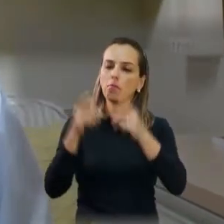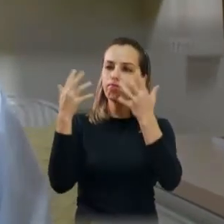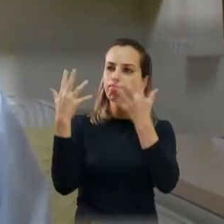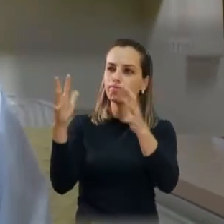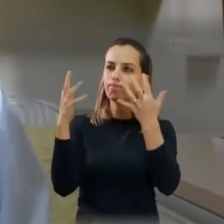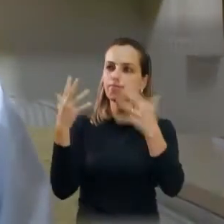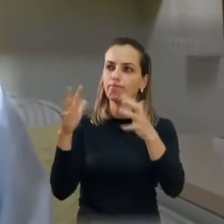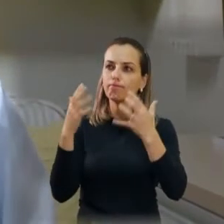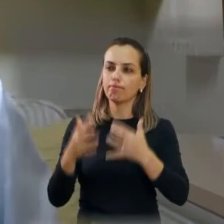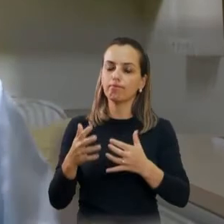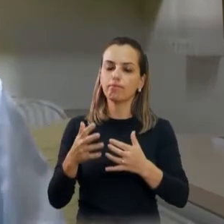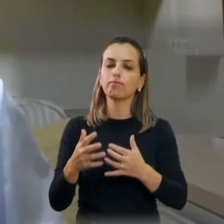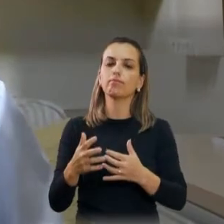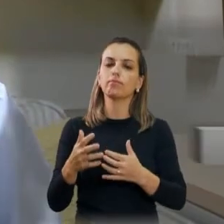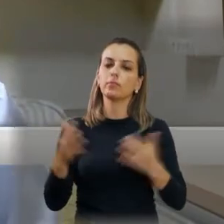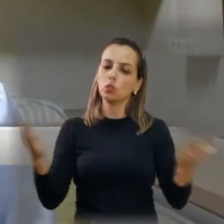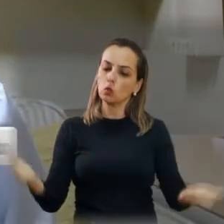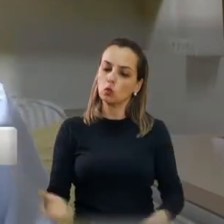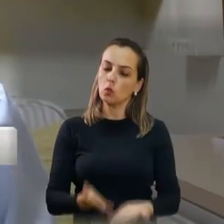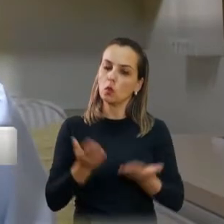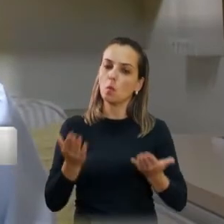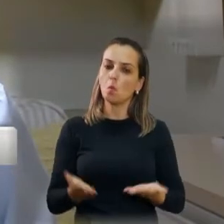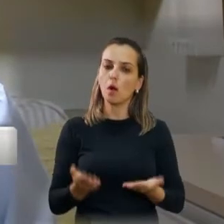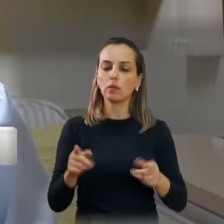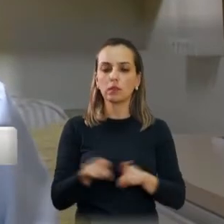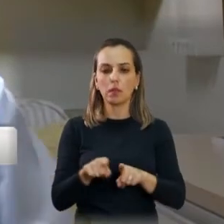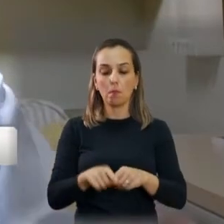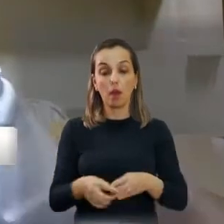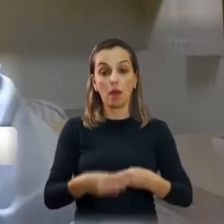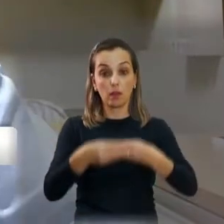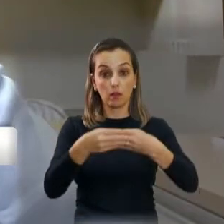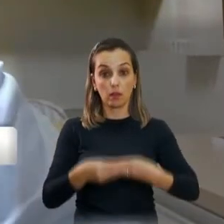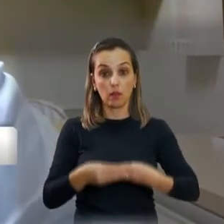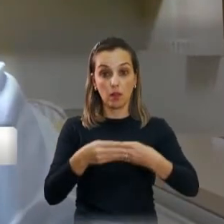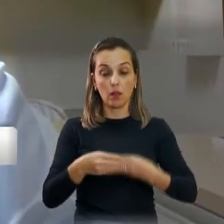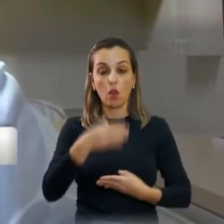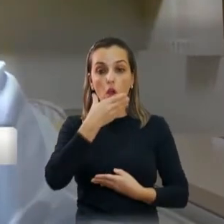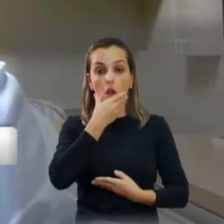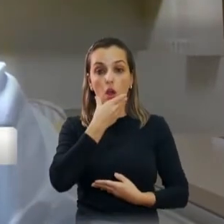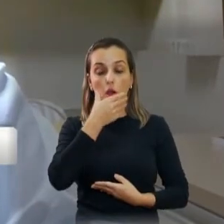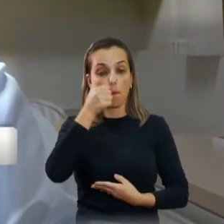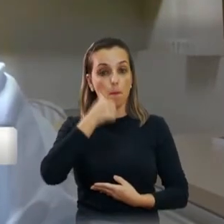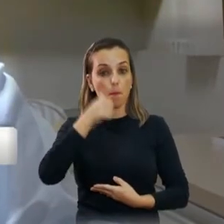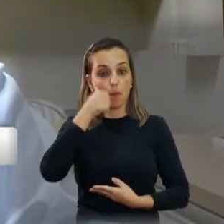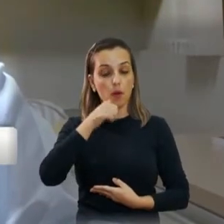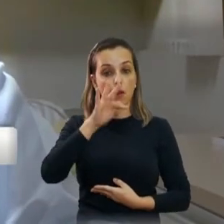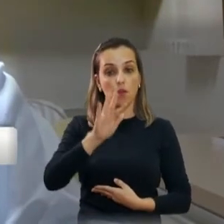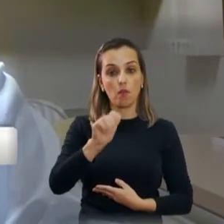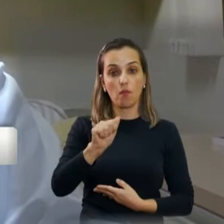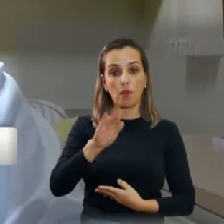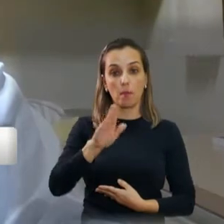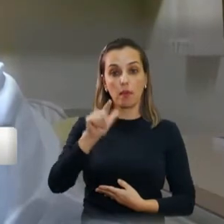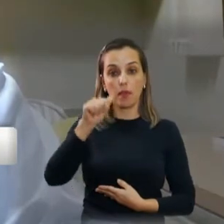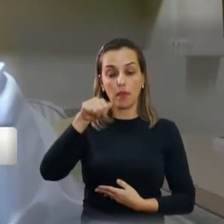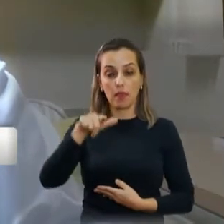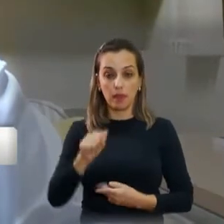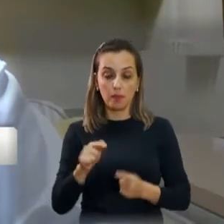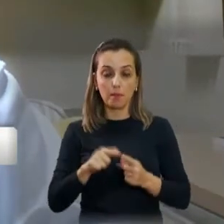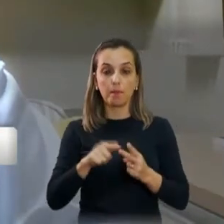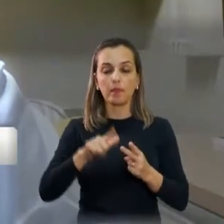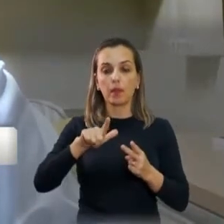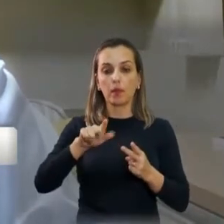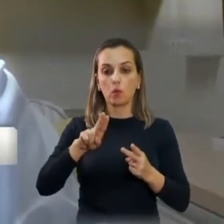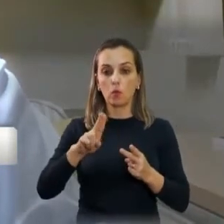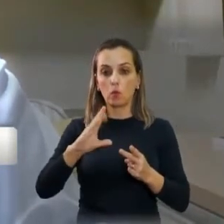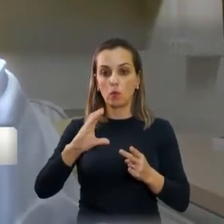iniciativa. Gostaria também de estender os nossos cumprimentos à doutora Fabiana, à doutora Lúcia